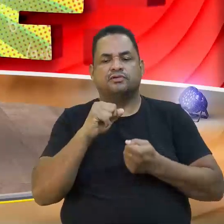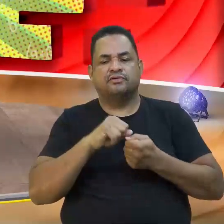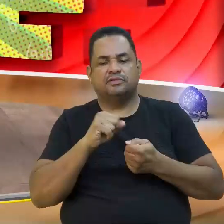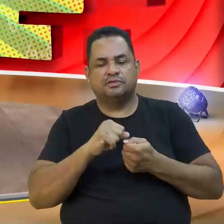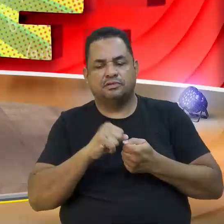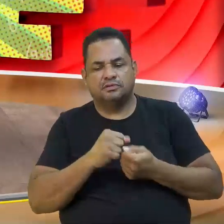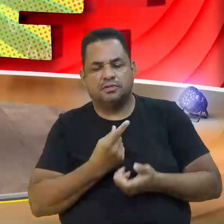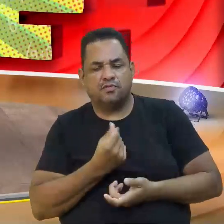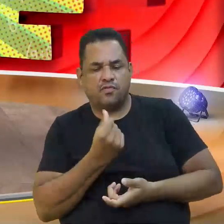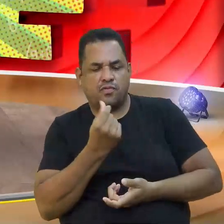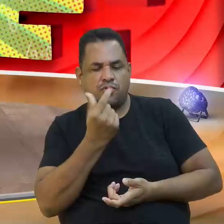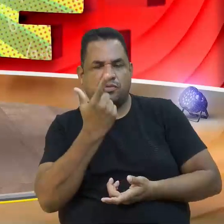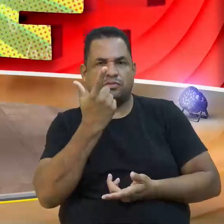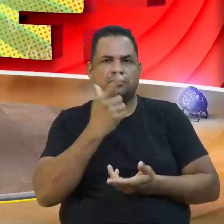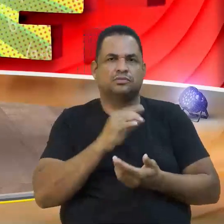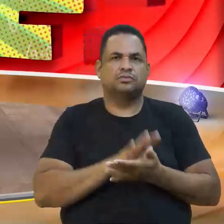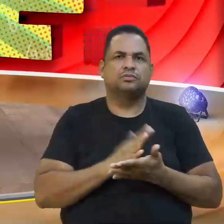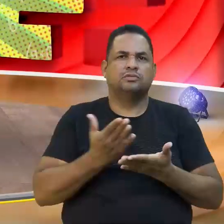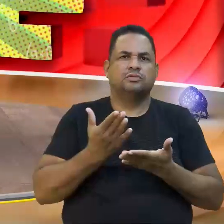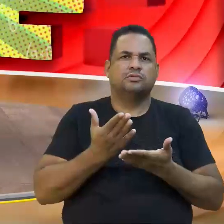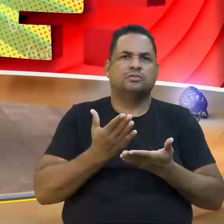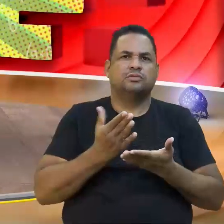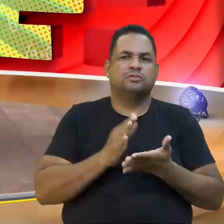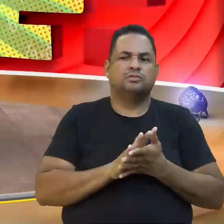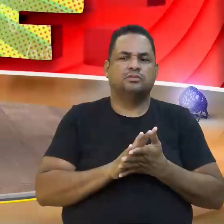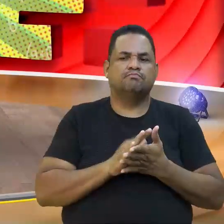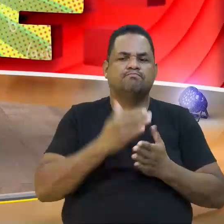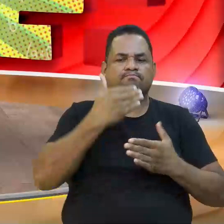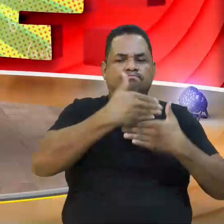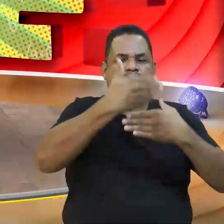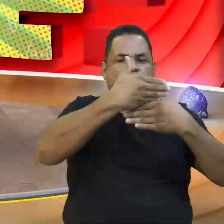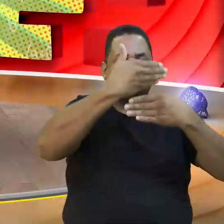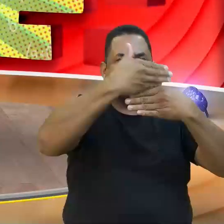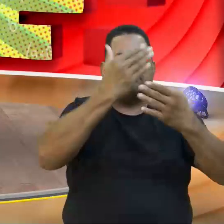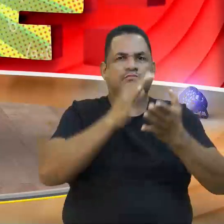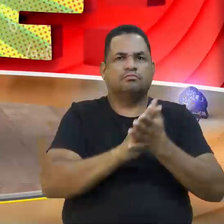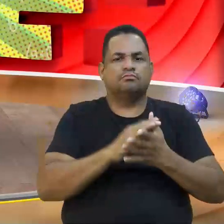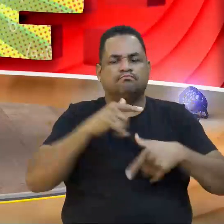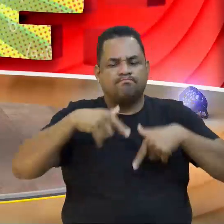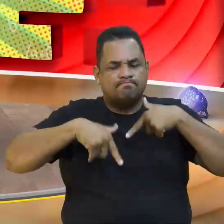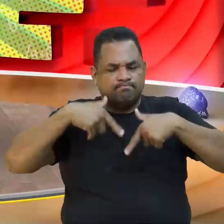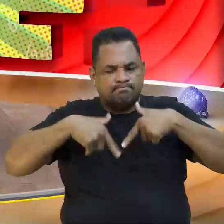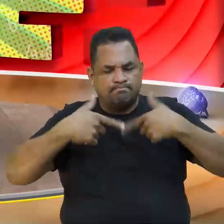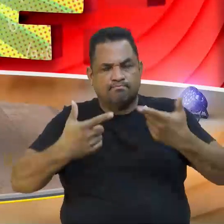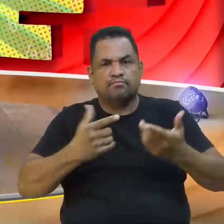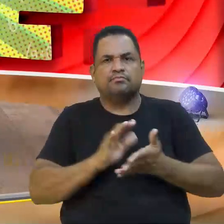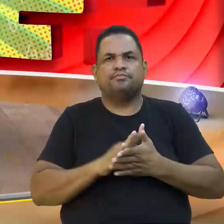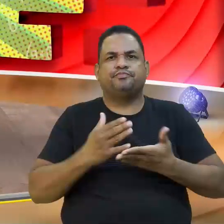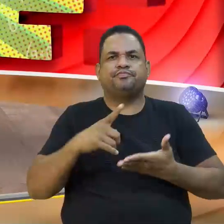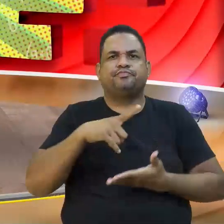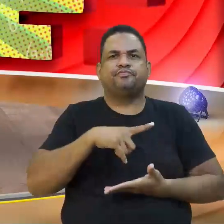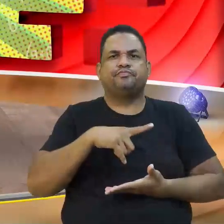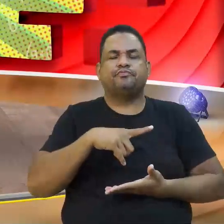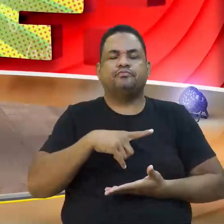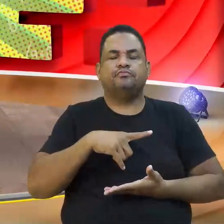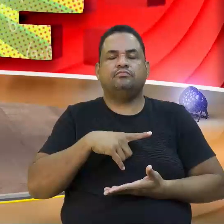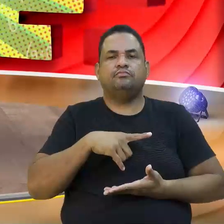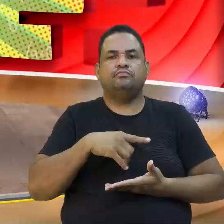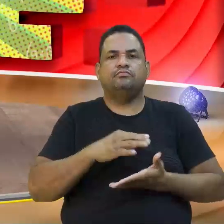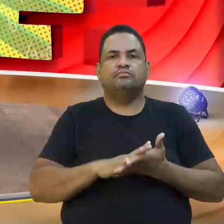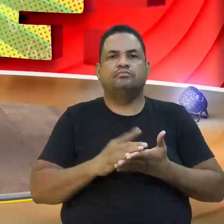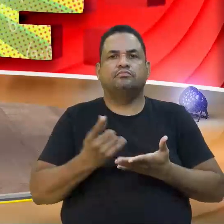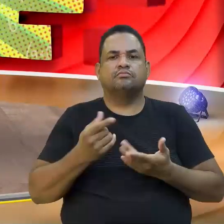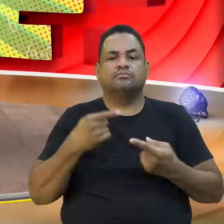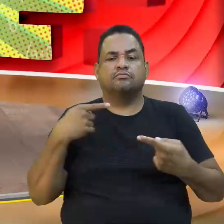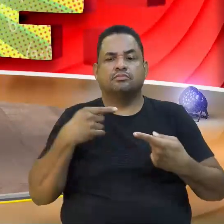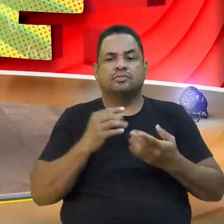que envolve construção, que envolve produção, tem diretamente ligada a si a ideia